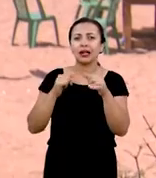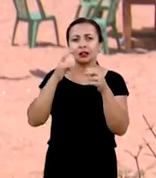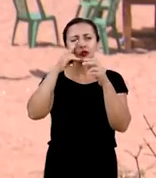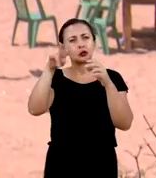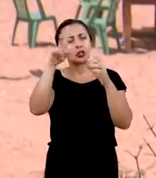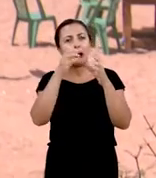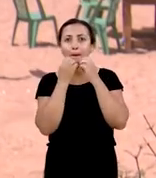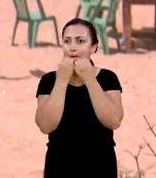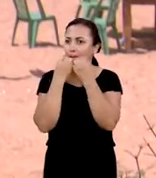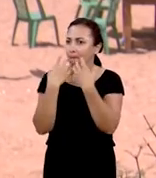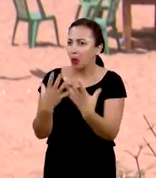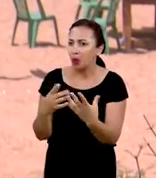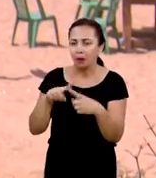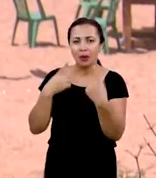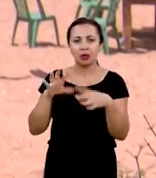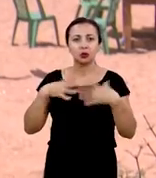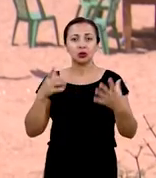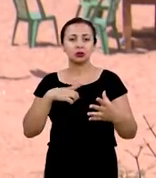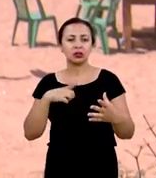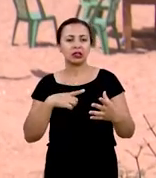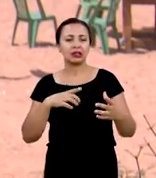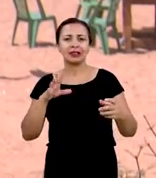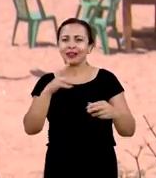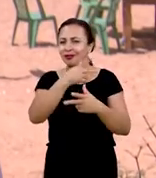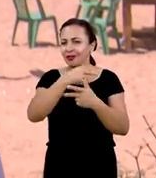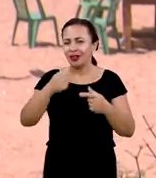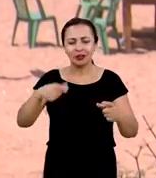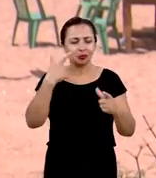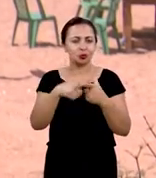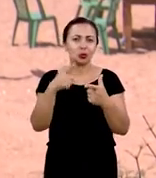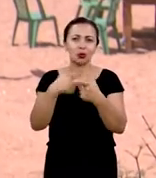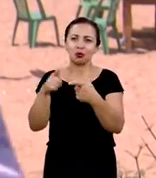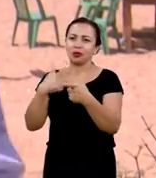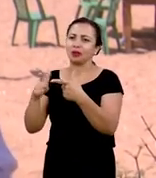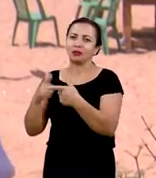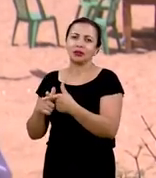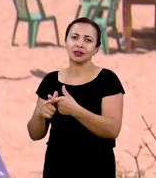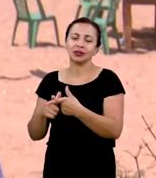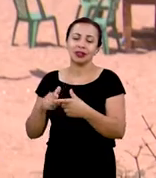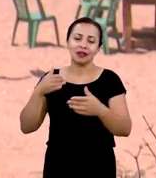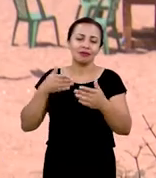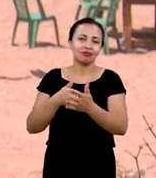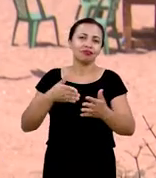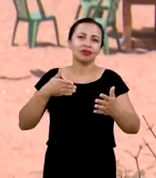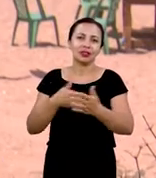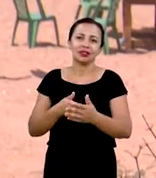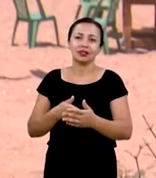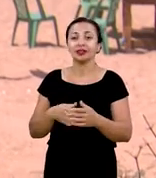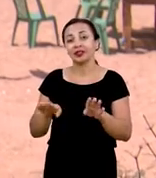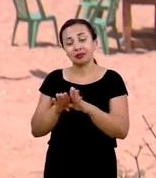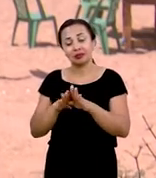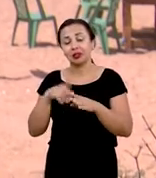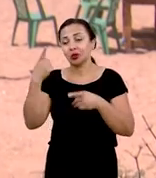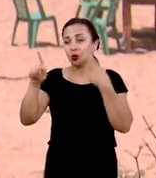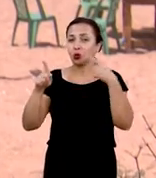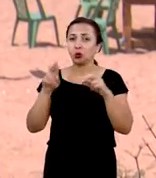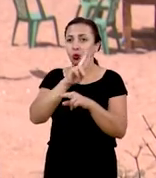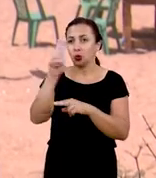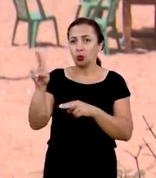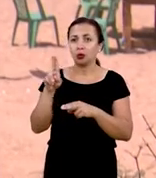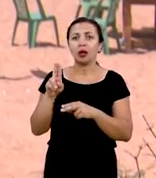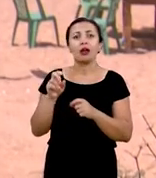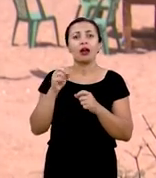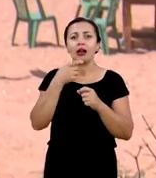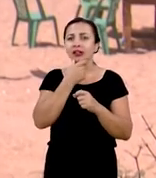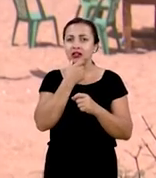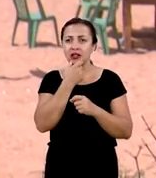mas quando você chega no local onde ela é instalada, você tem vários impactos que acabam sendo invisibilizados, né? E tem também outro termo internacional